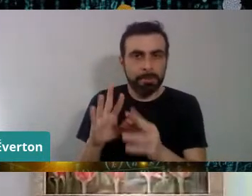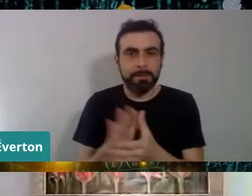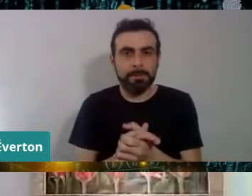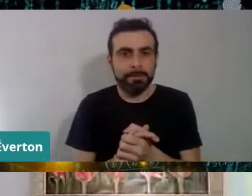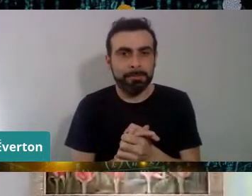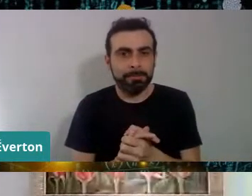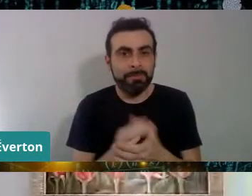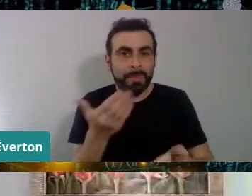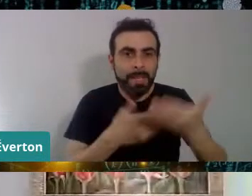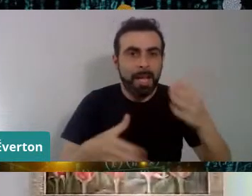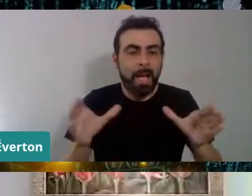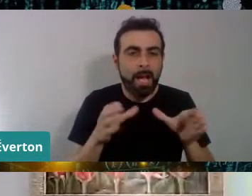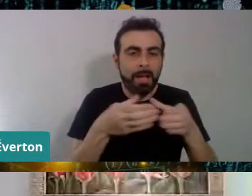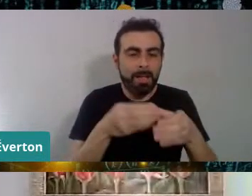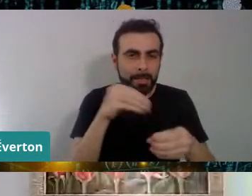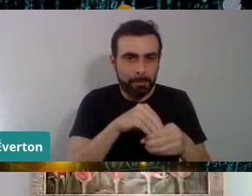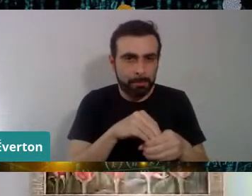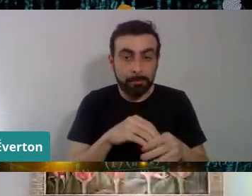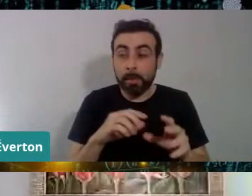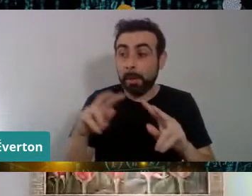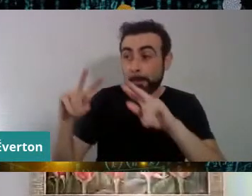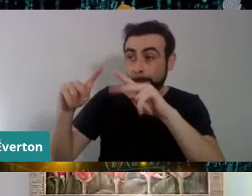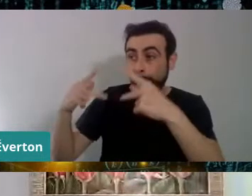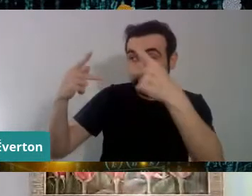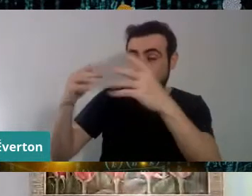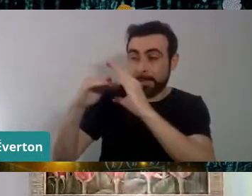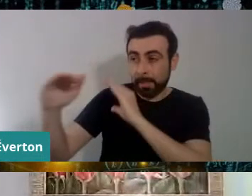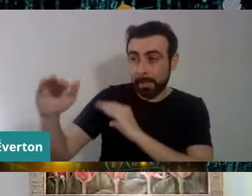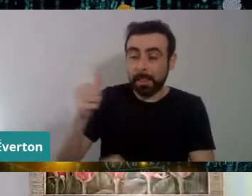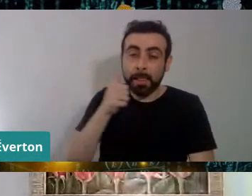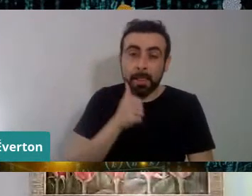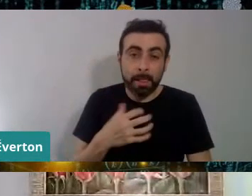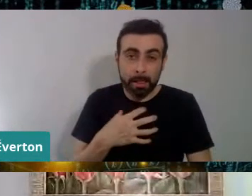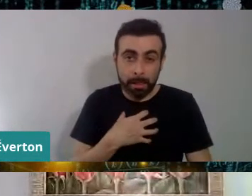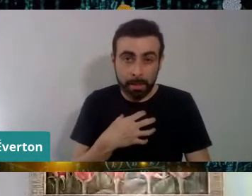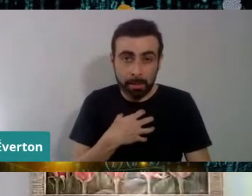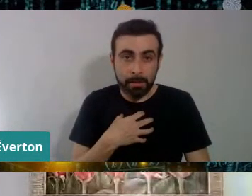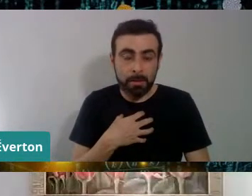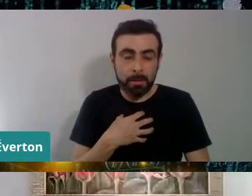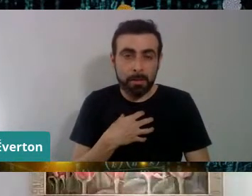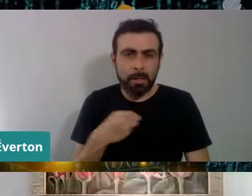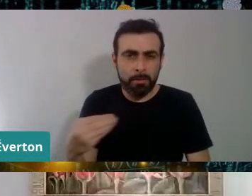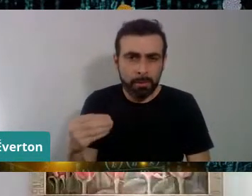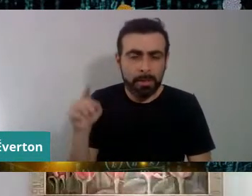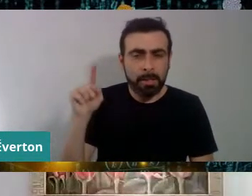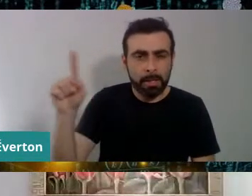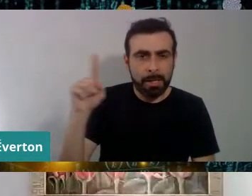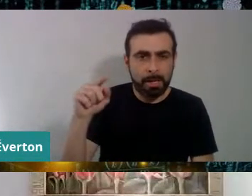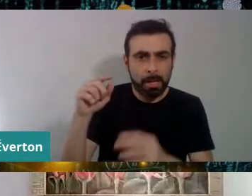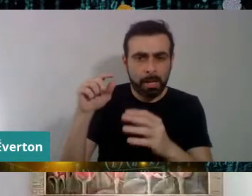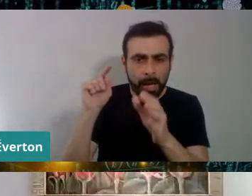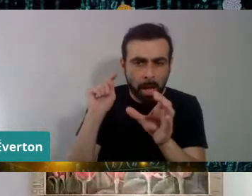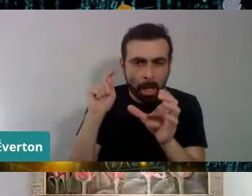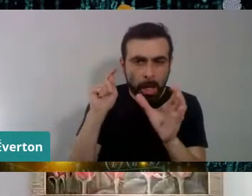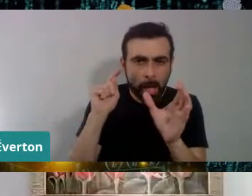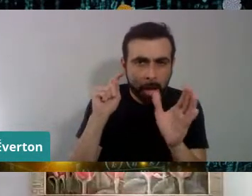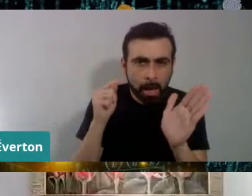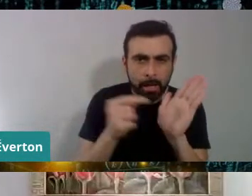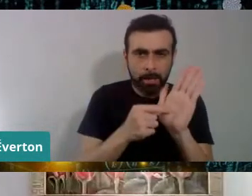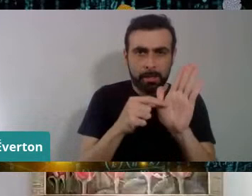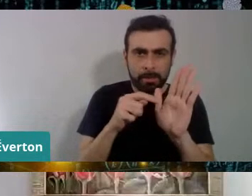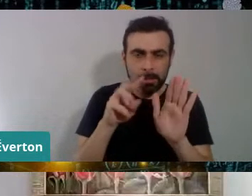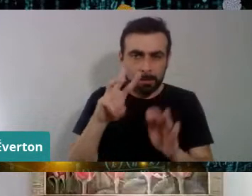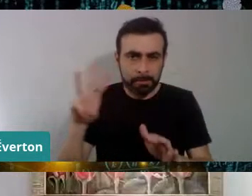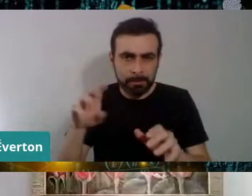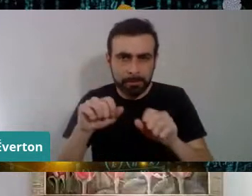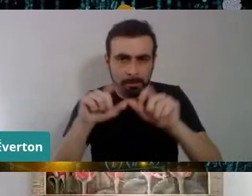grupo. Eu passei o link da sala para a filha dela, porque tem que mandar por e-mail, daí ela clica lá e entra. Vamos Sim, tentar. Ontem